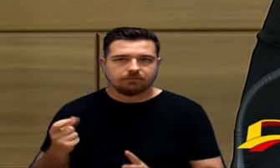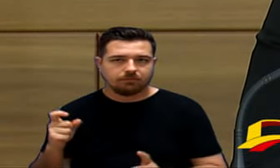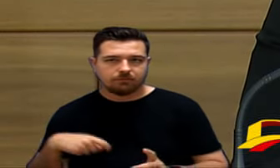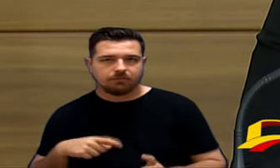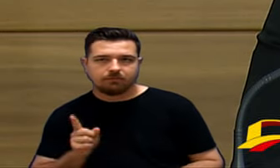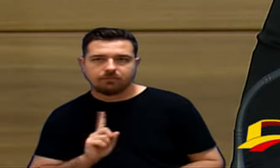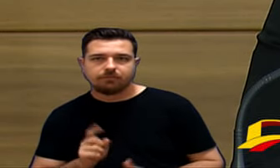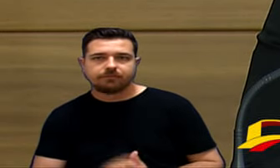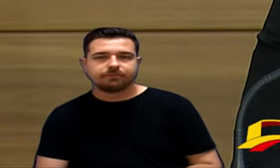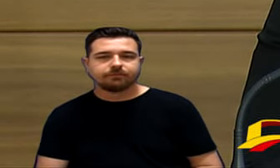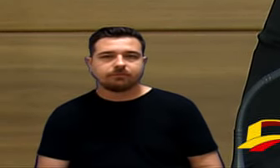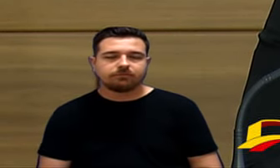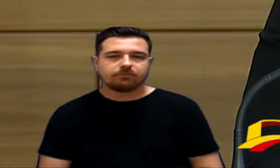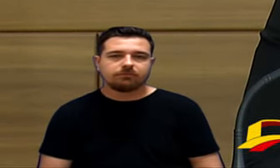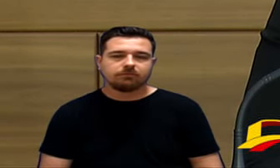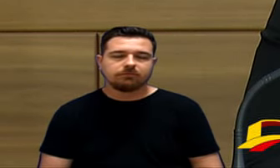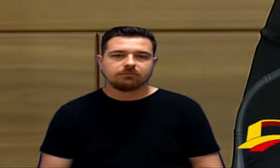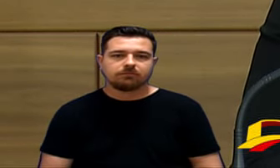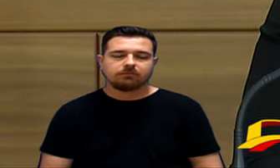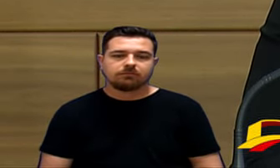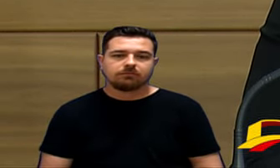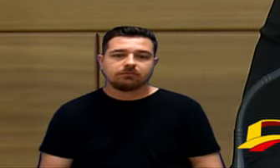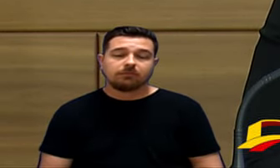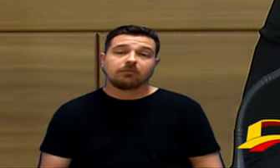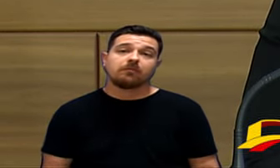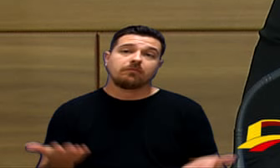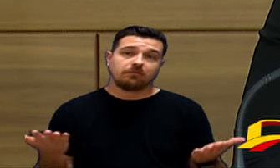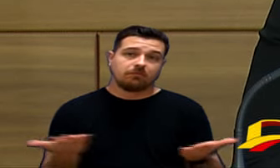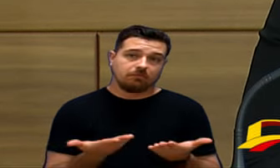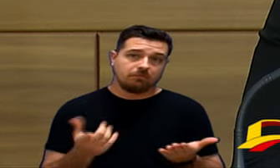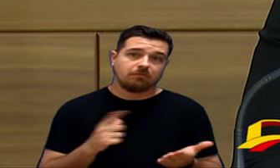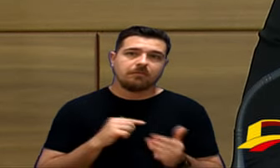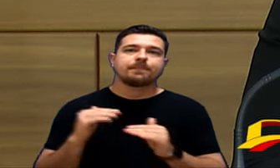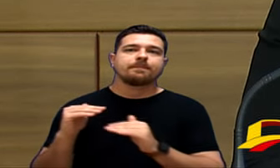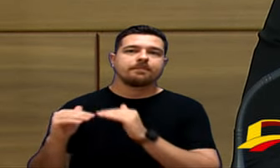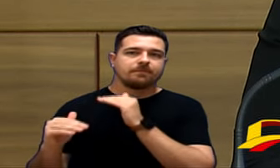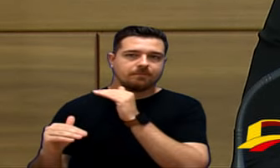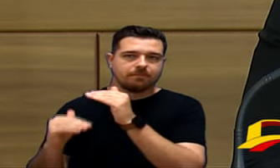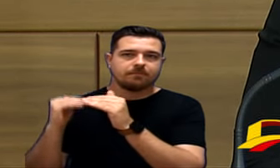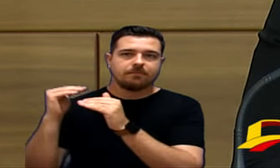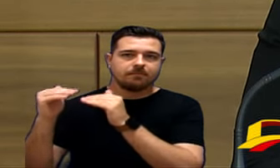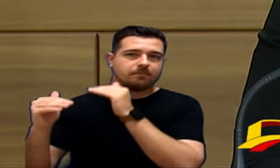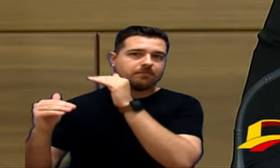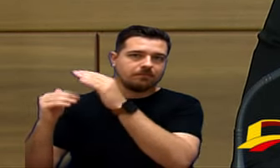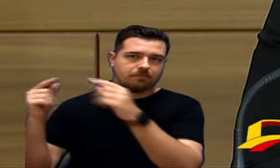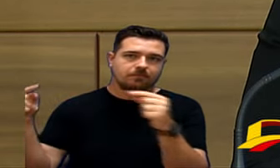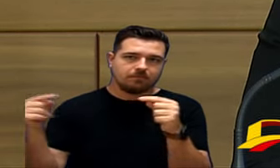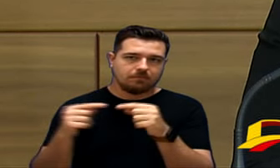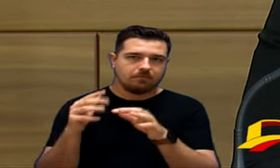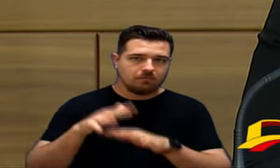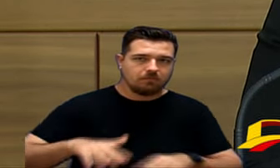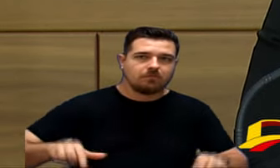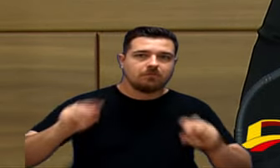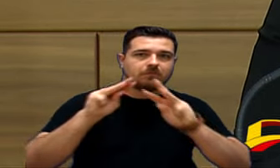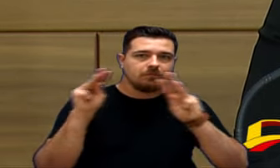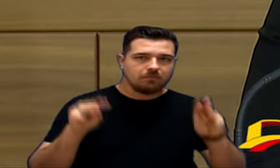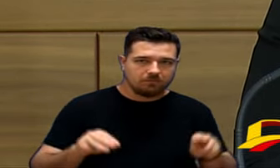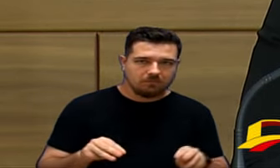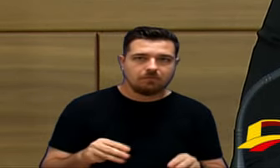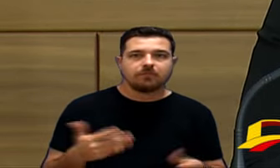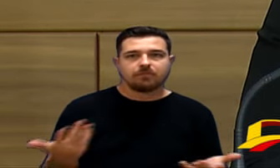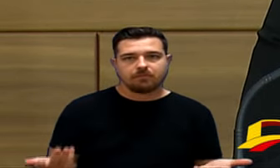pergunta excelência eh nós temos a evolução funcional da prefeitura né aplicada a todo servidor